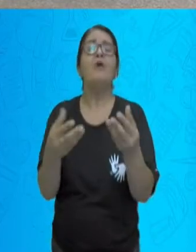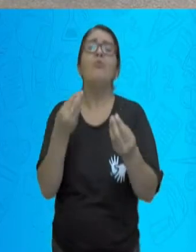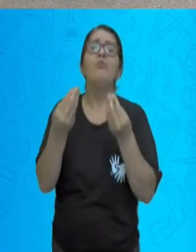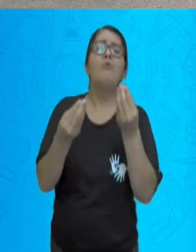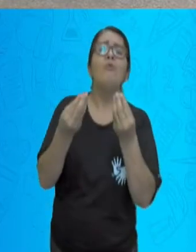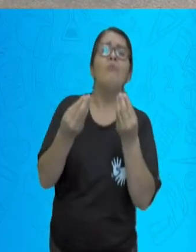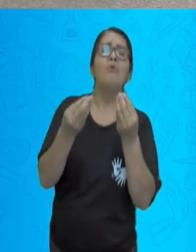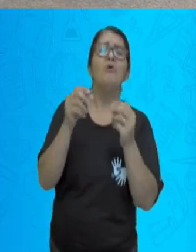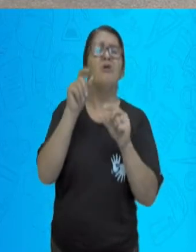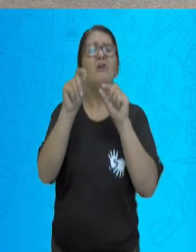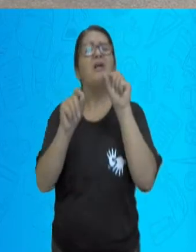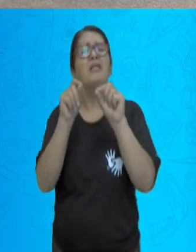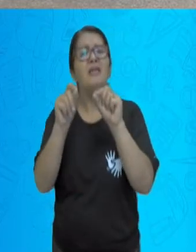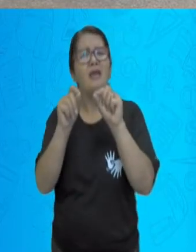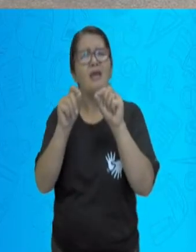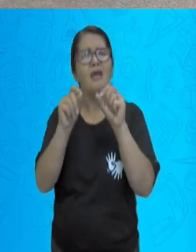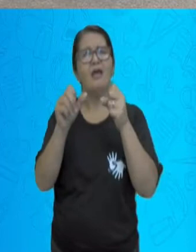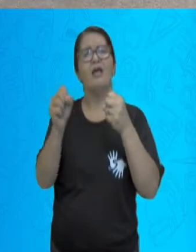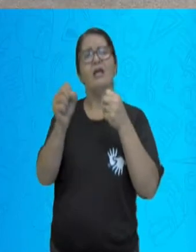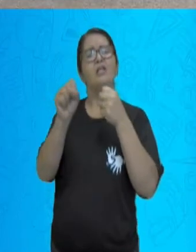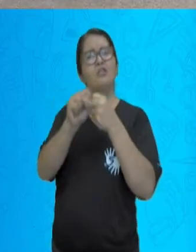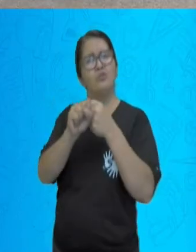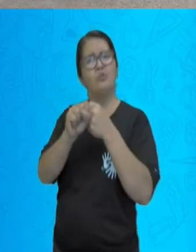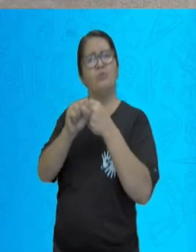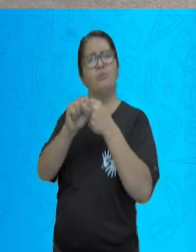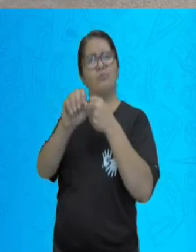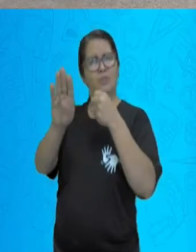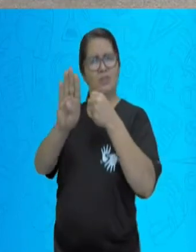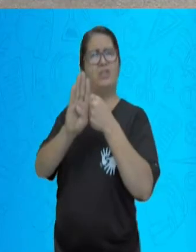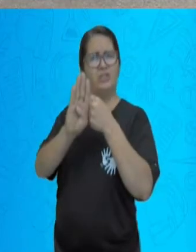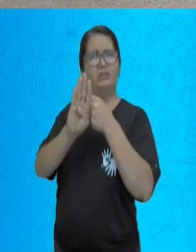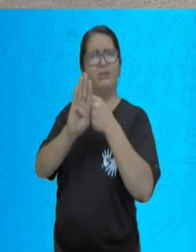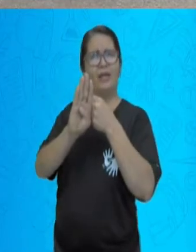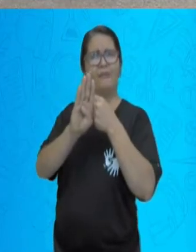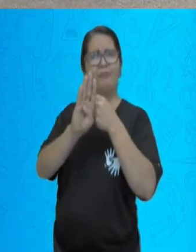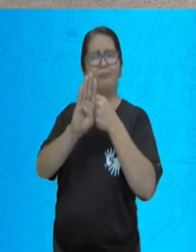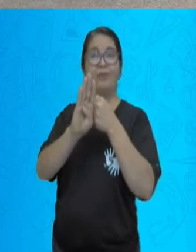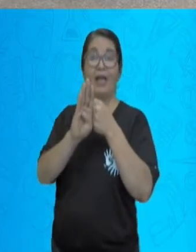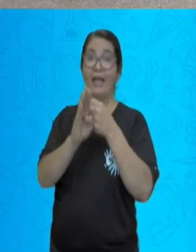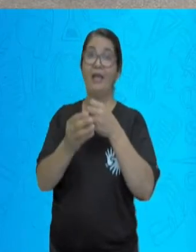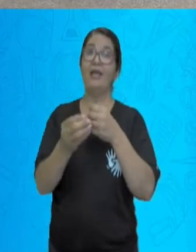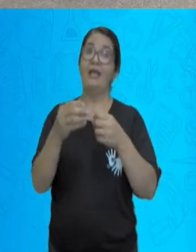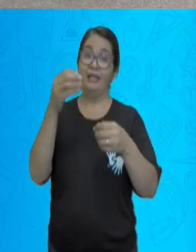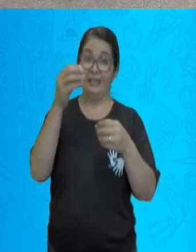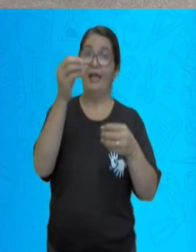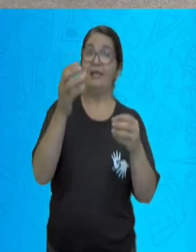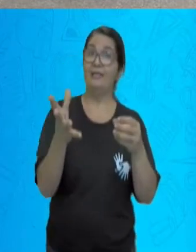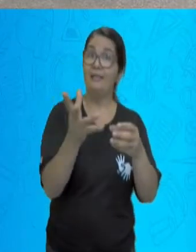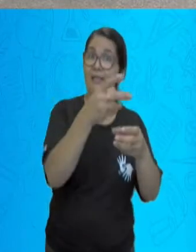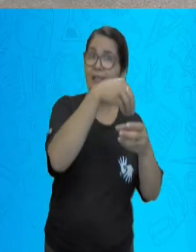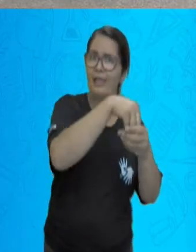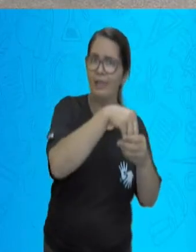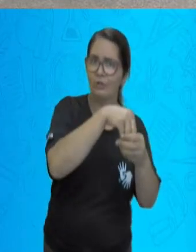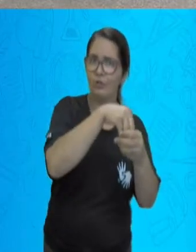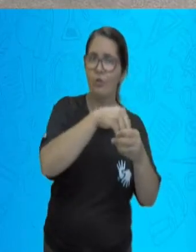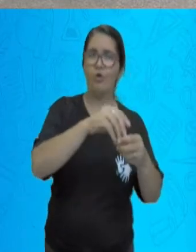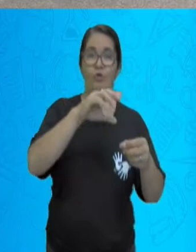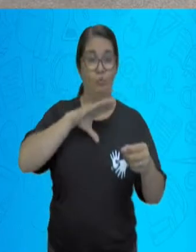gramatical que se altera. Ou seja, por isso que ele foi chamado de variável. E eles